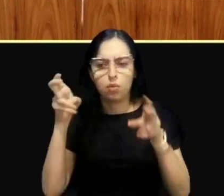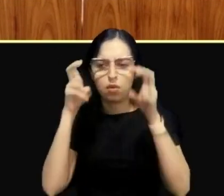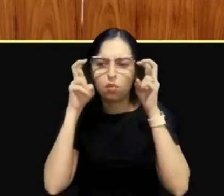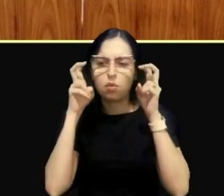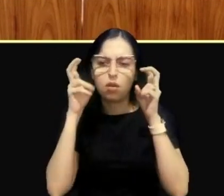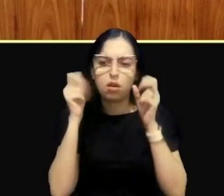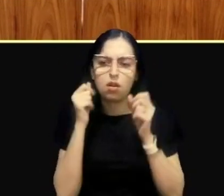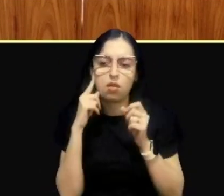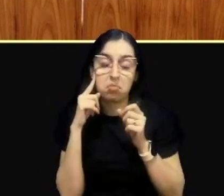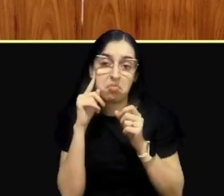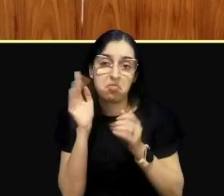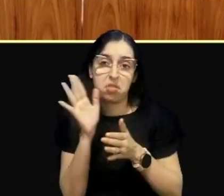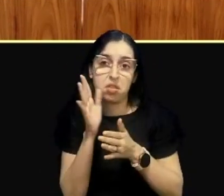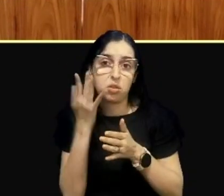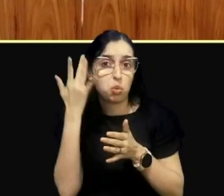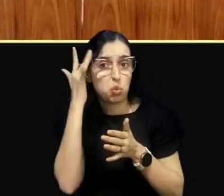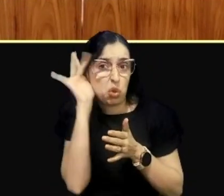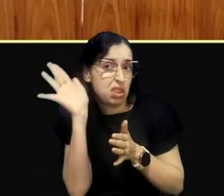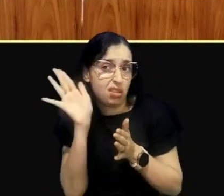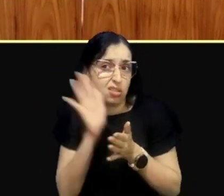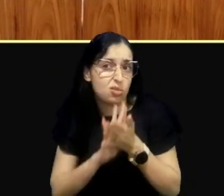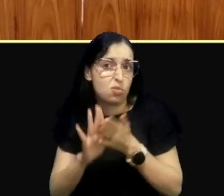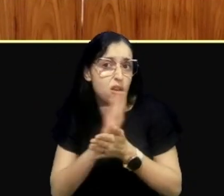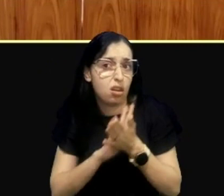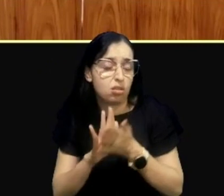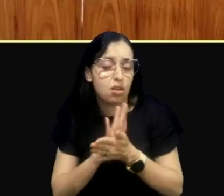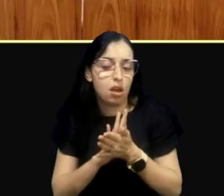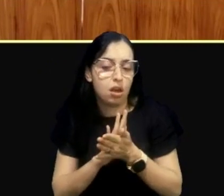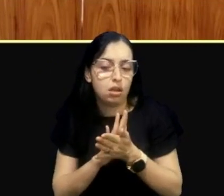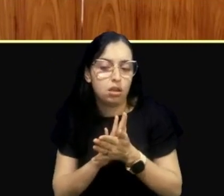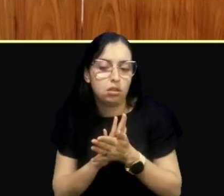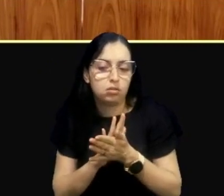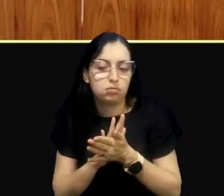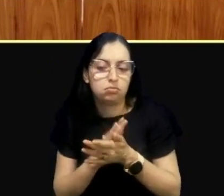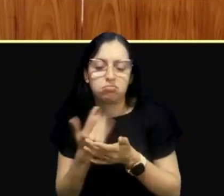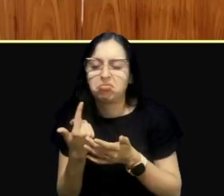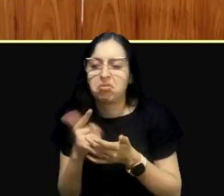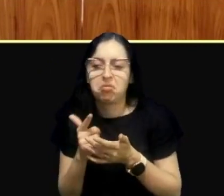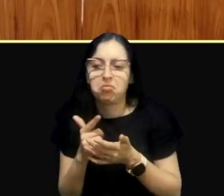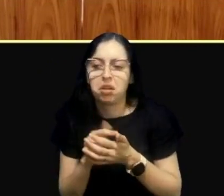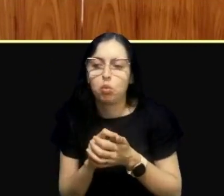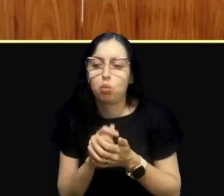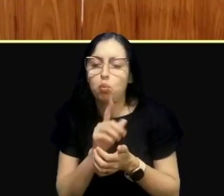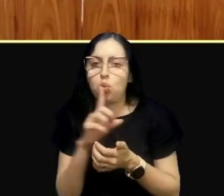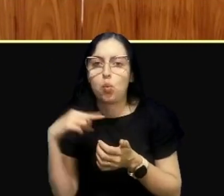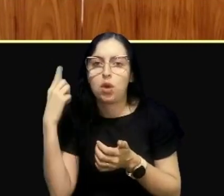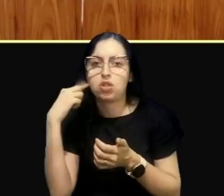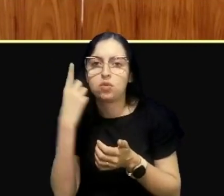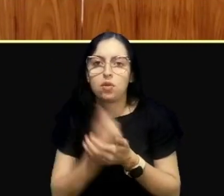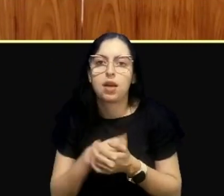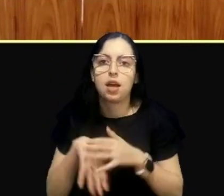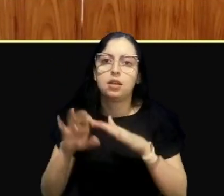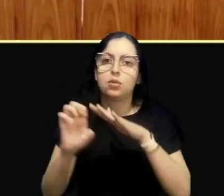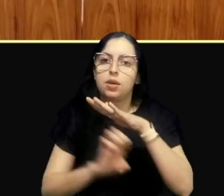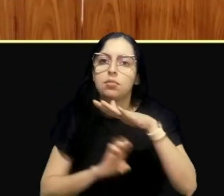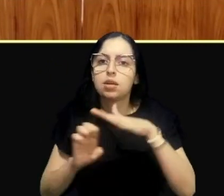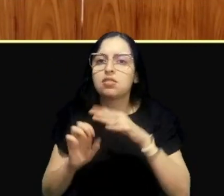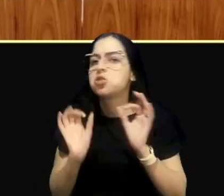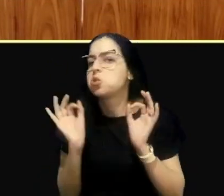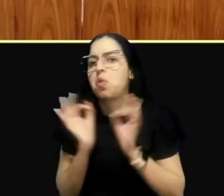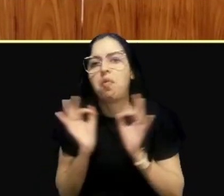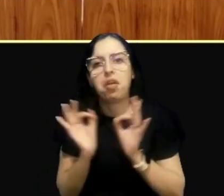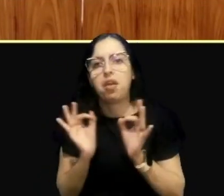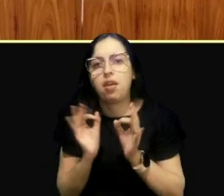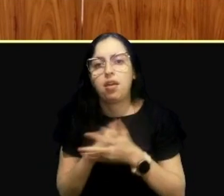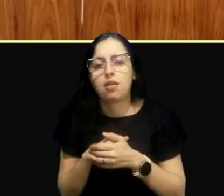olhar leigo culto, mas leigo, não, tá. E com o advogado ali da empresa, olha, tá tudo ótimo, ou